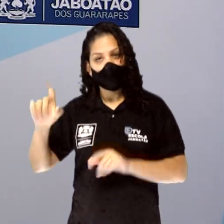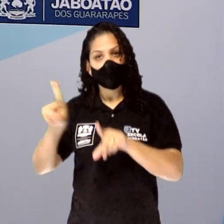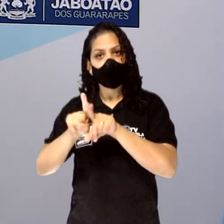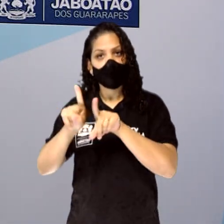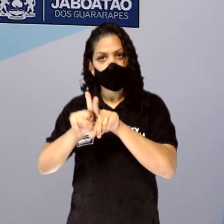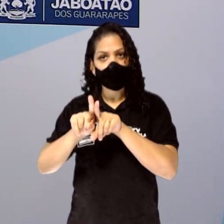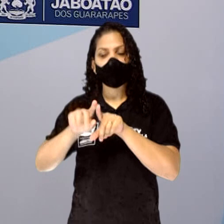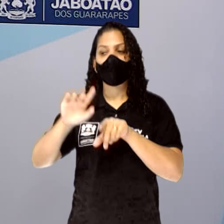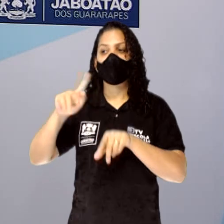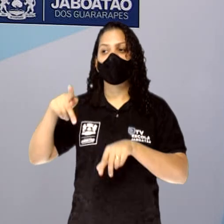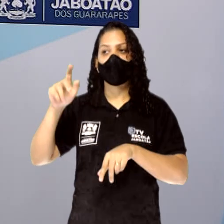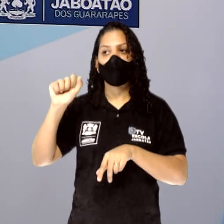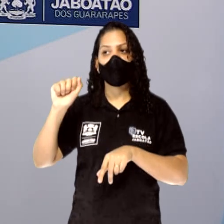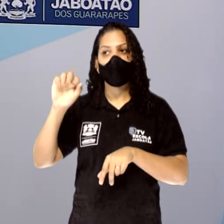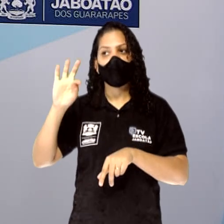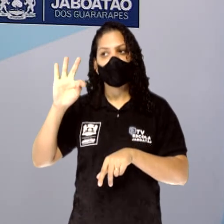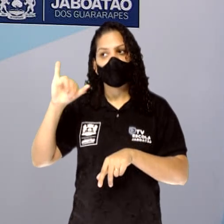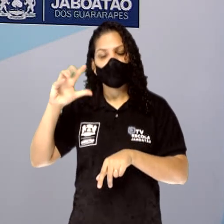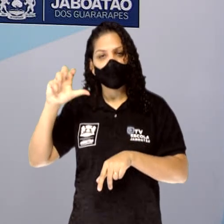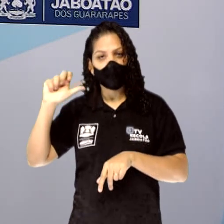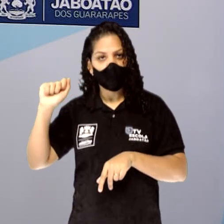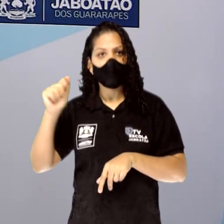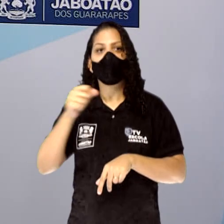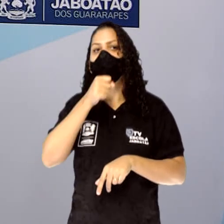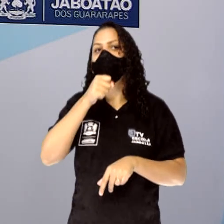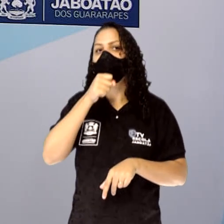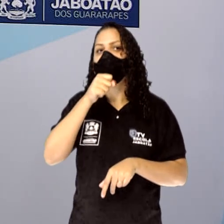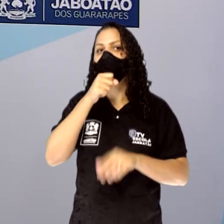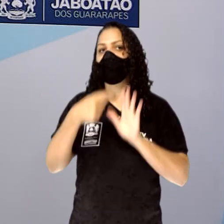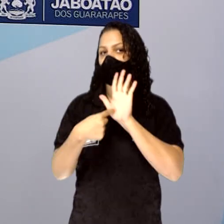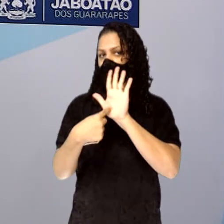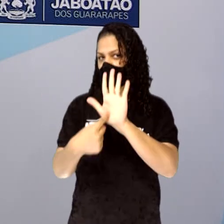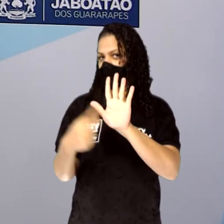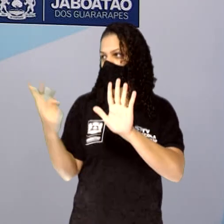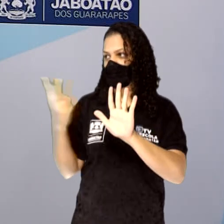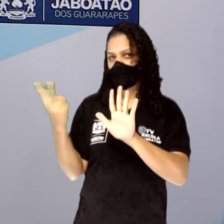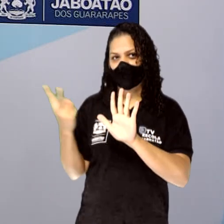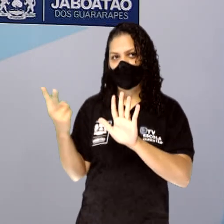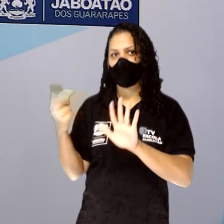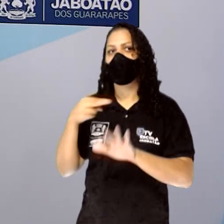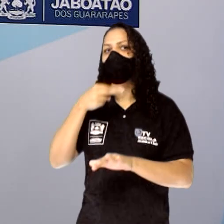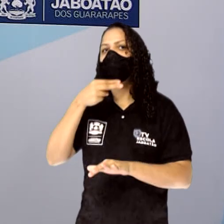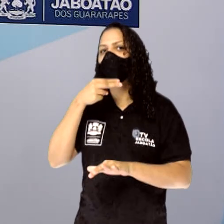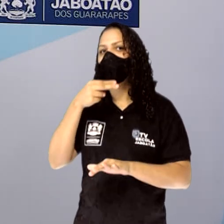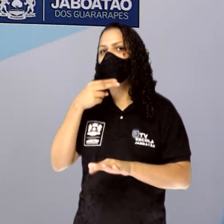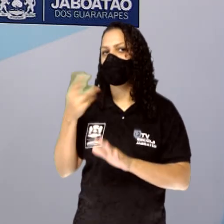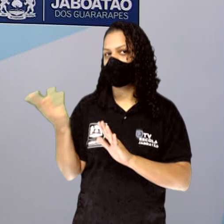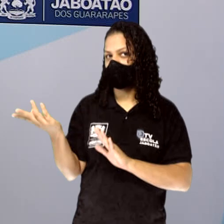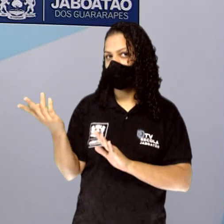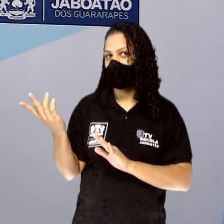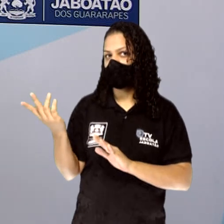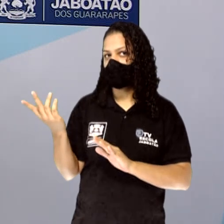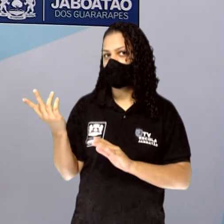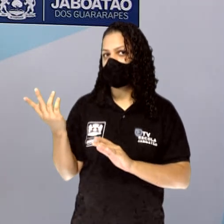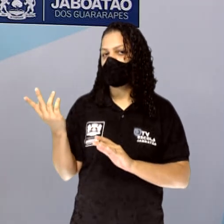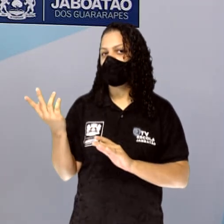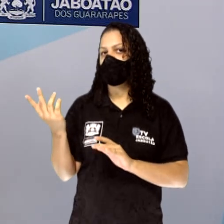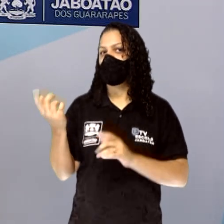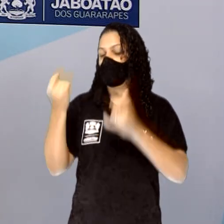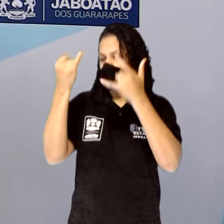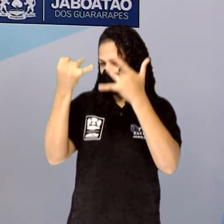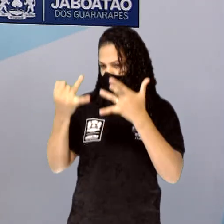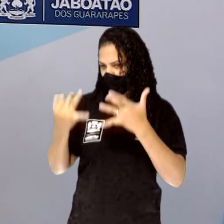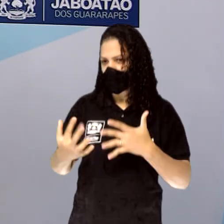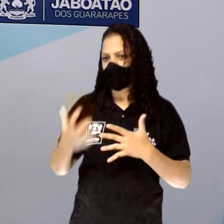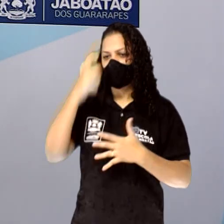vovô está apresentando as duas netas, né? Karina and Katia. I am Brazilian, ou seja, ele está dizendo